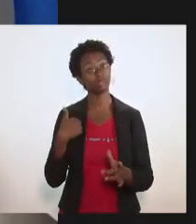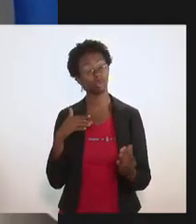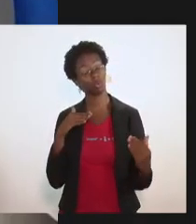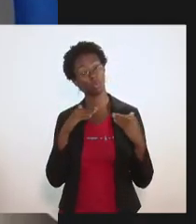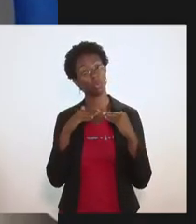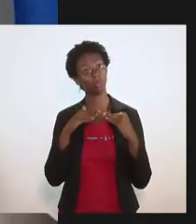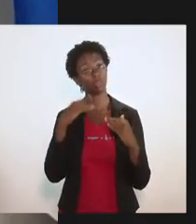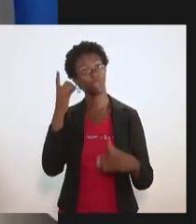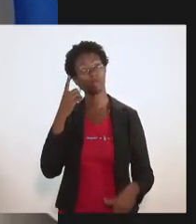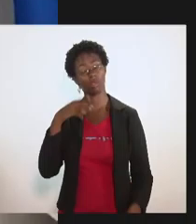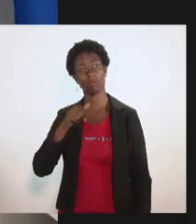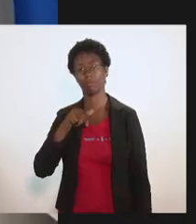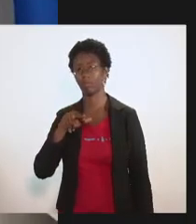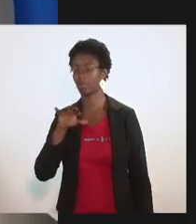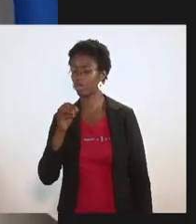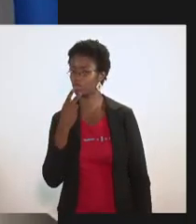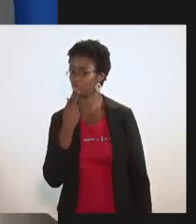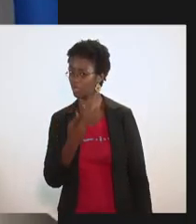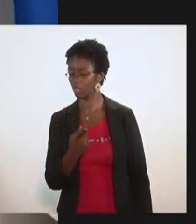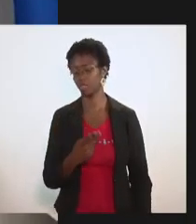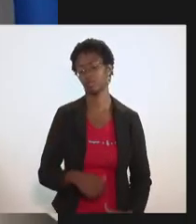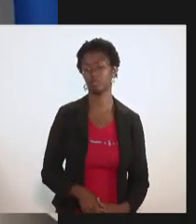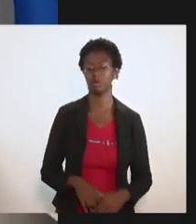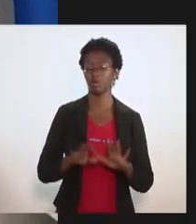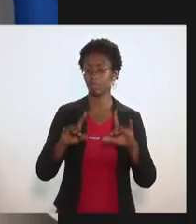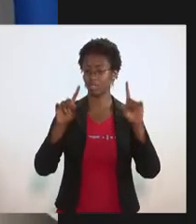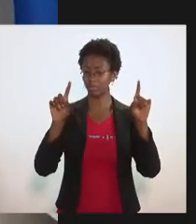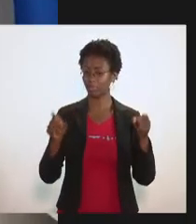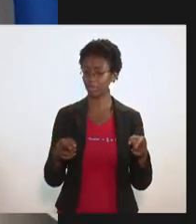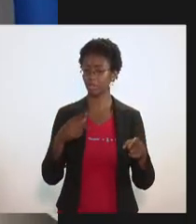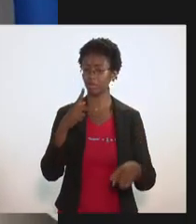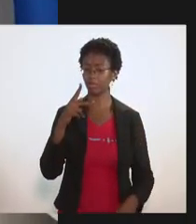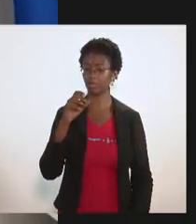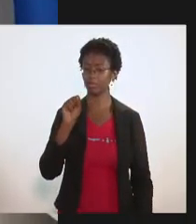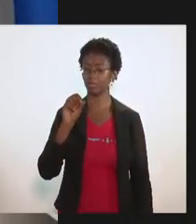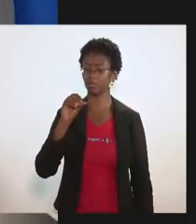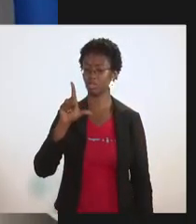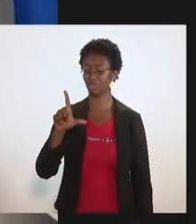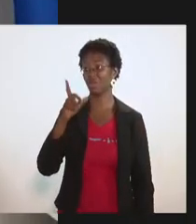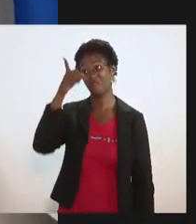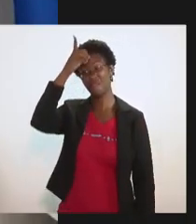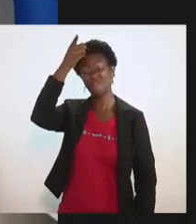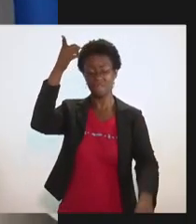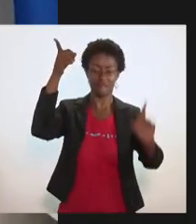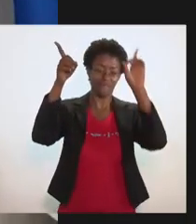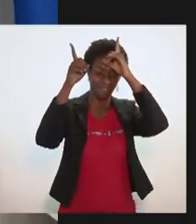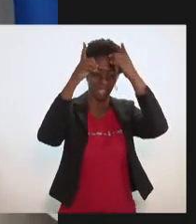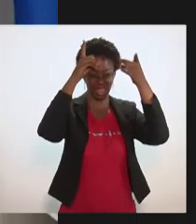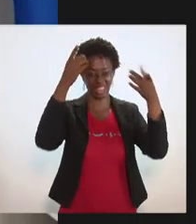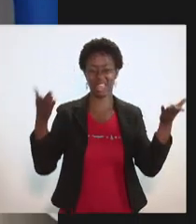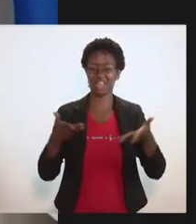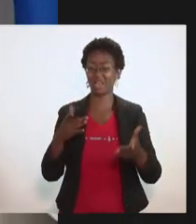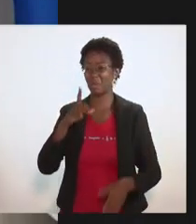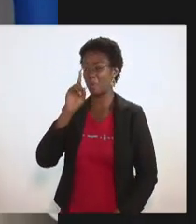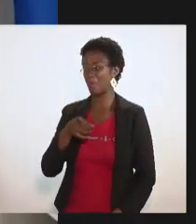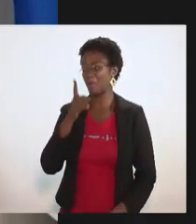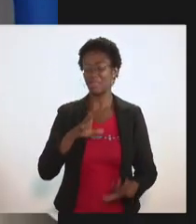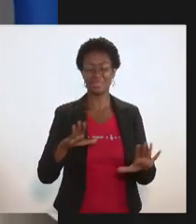1, não está de forma nenhuma sendo contrário a qualquer igreja, qualquer denominação, qualquer religião. No